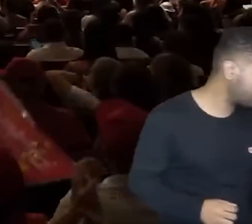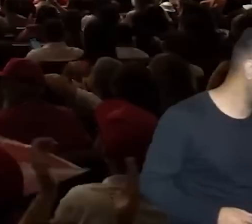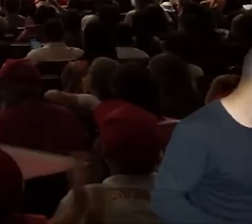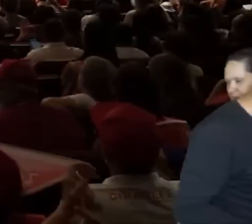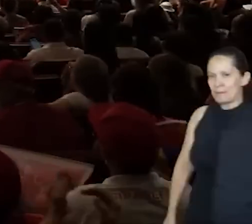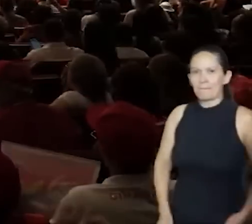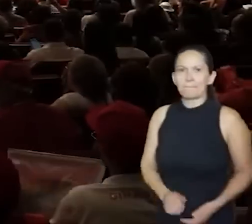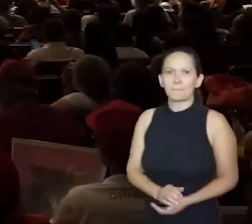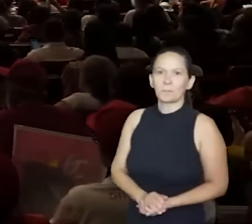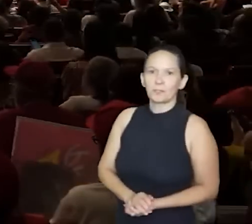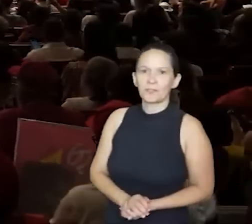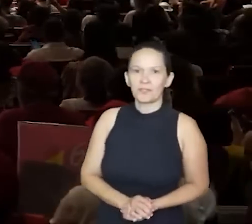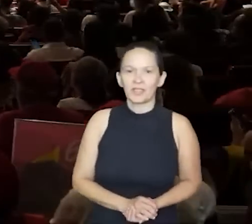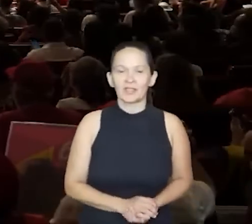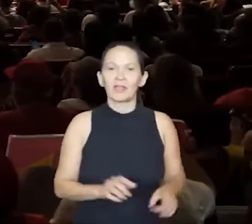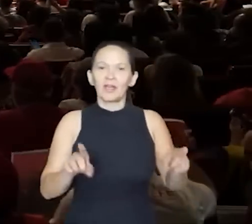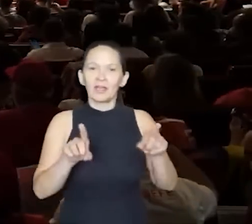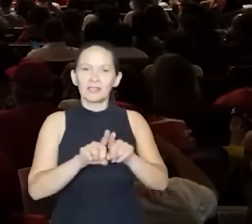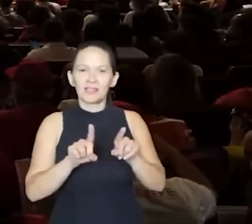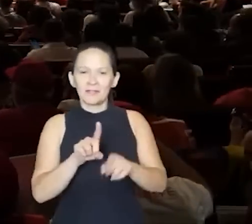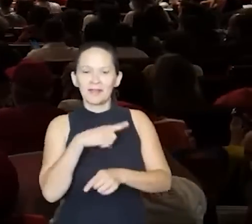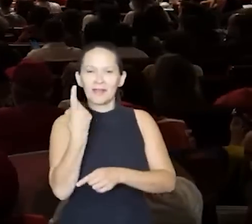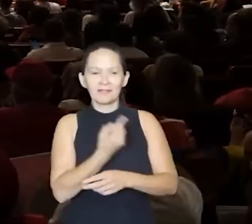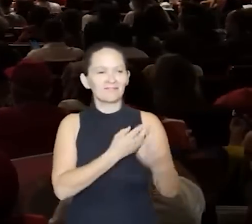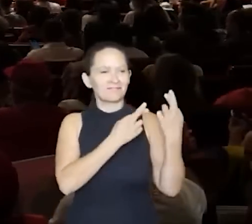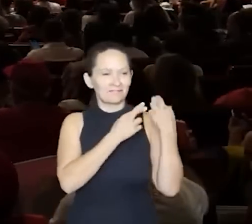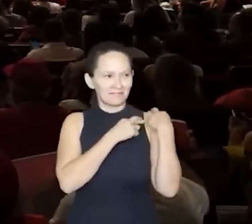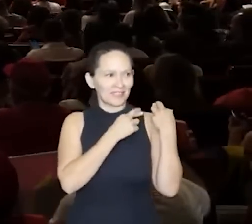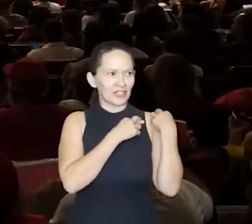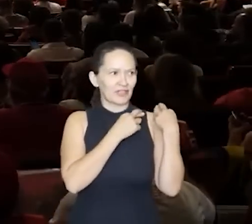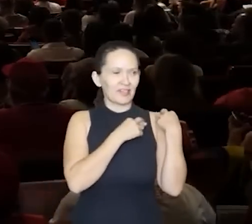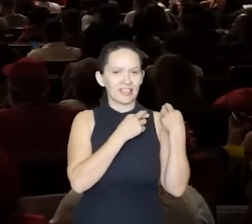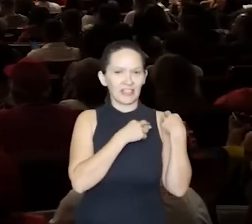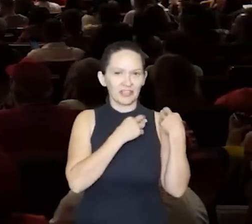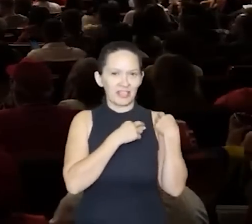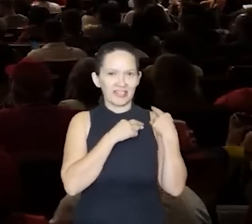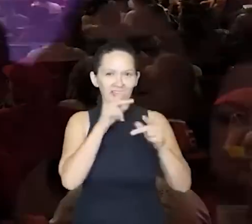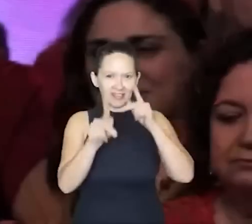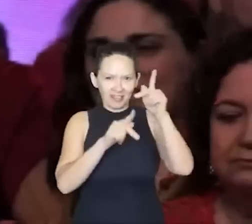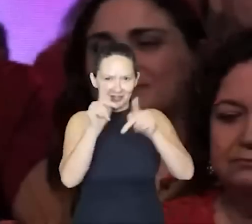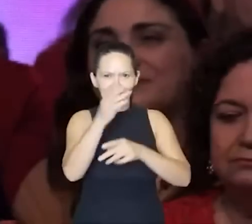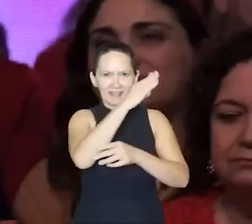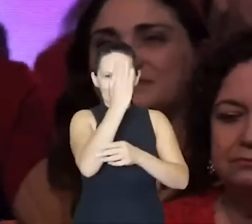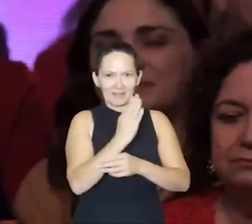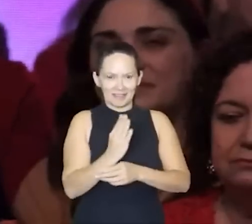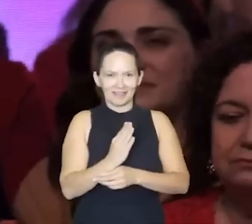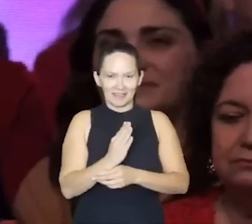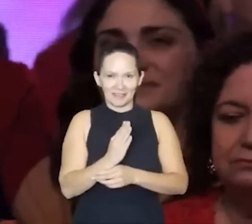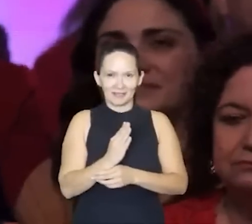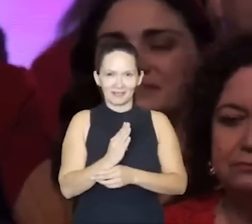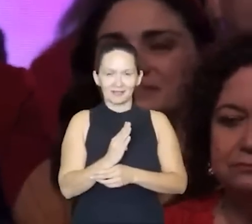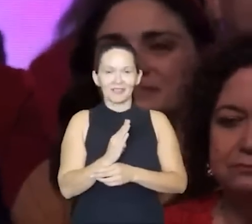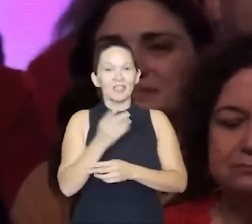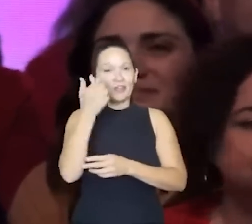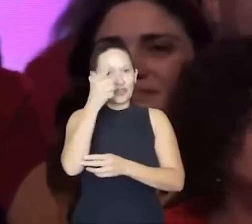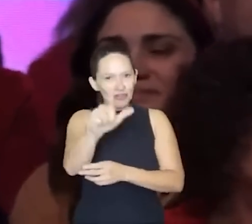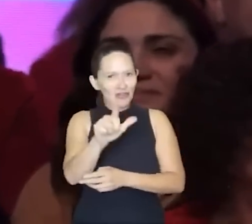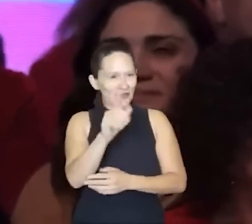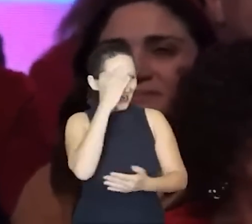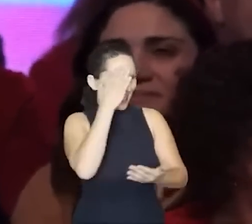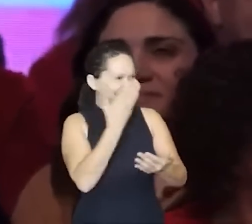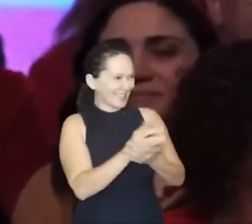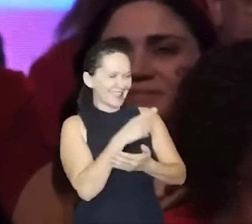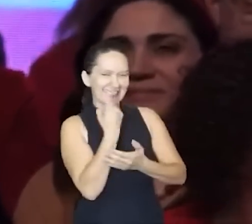E é também com imensa responsabilidade, porque o povo brasileiro nos conferiu, mais uma vez, a missão